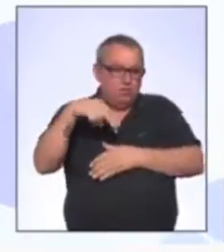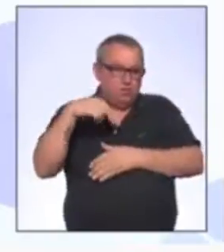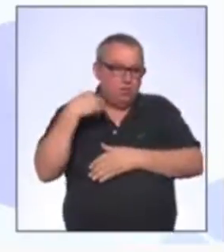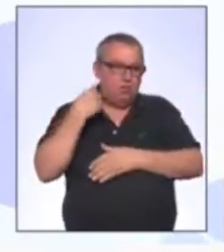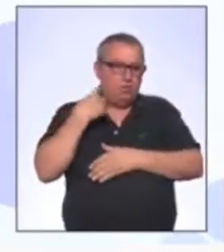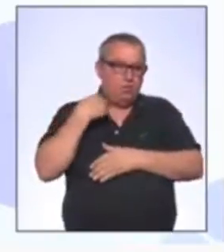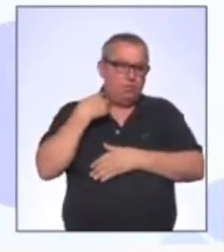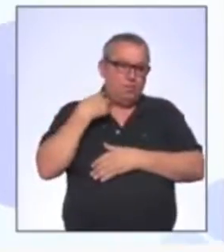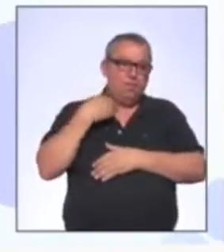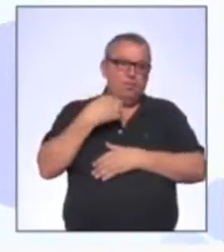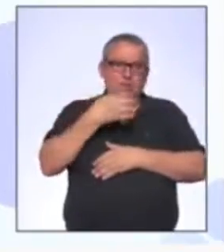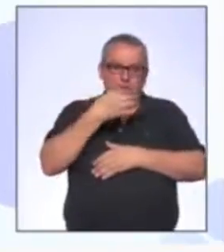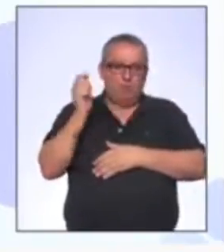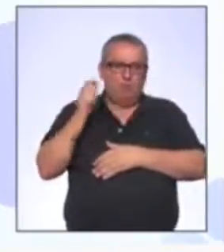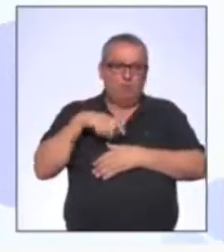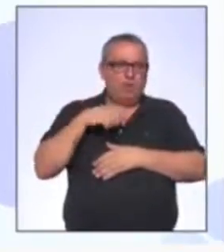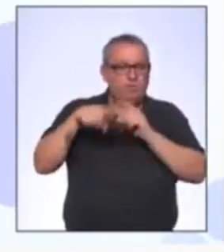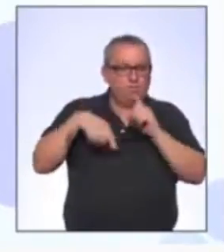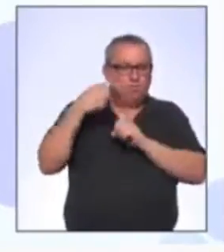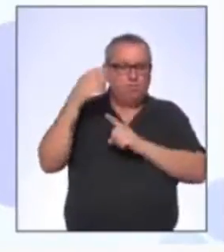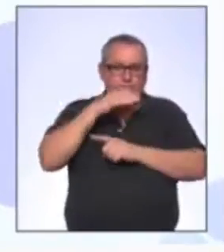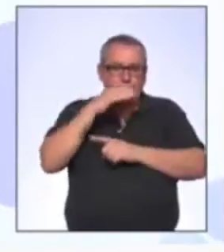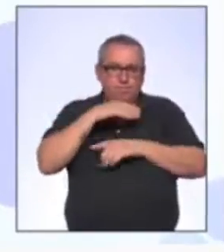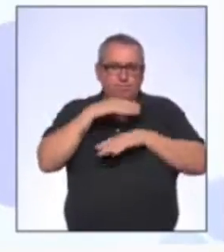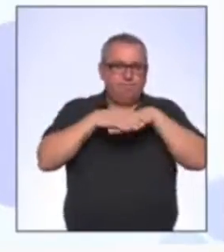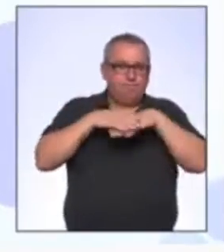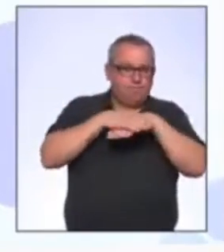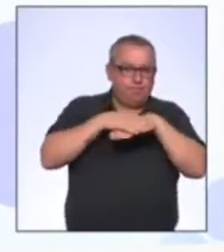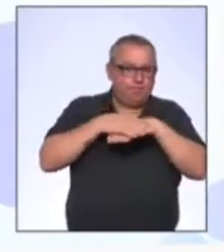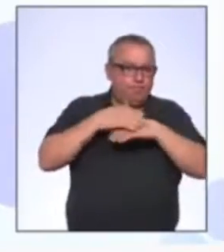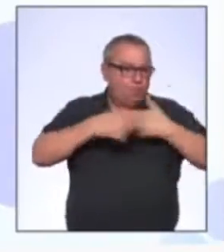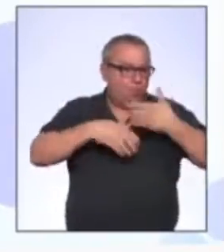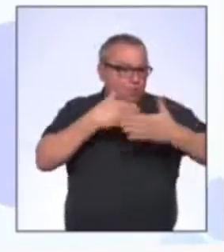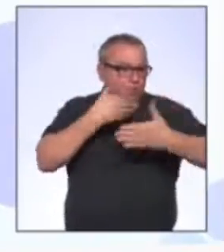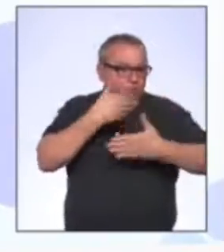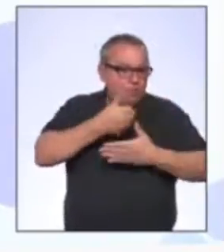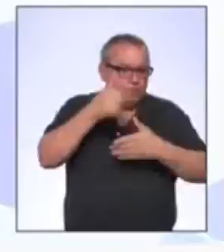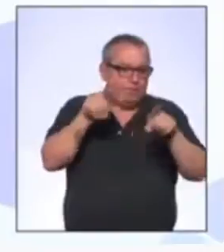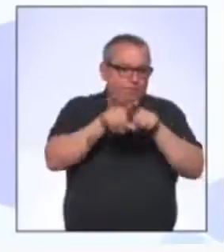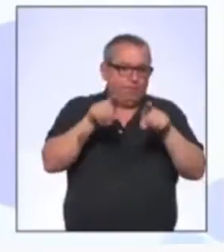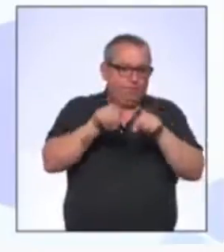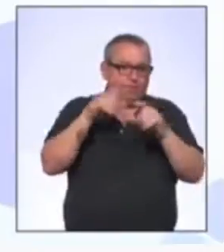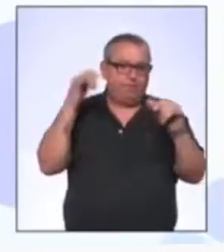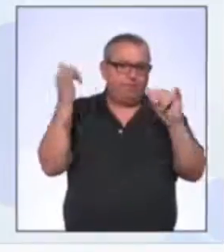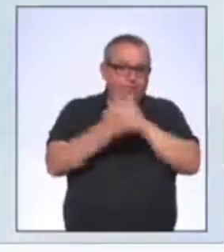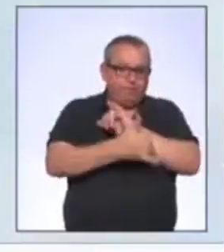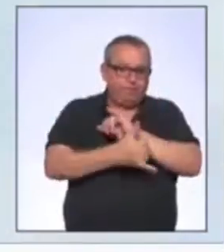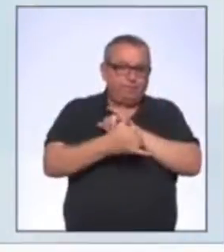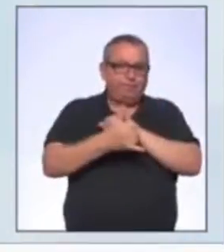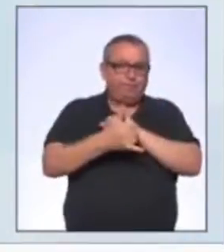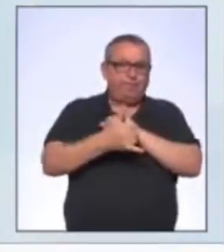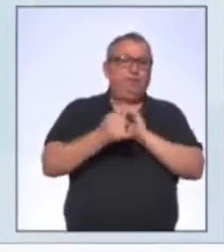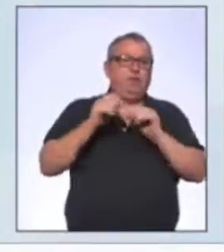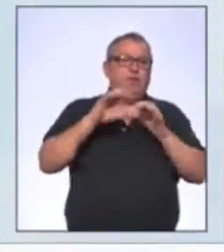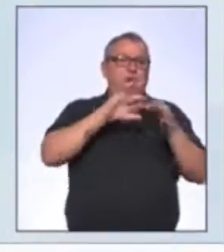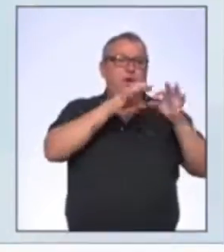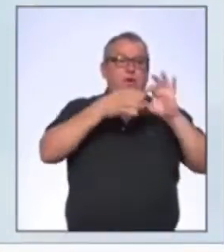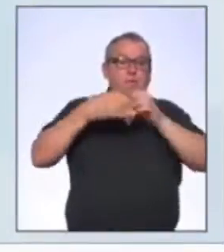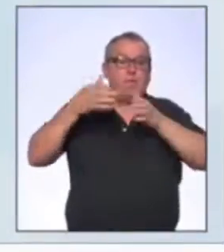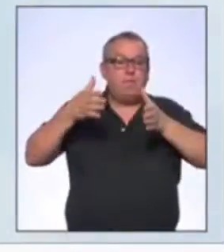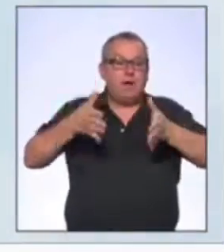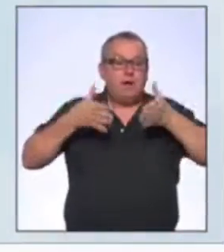dois mas eu acho que dá para gente acelerar para nossa conversa fluir melhor esporte atletismo paralímpico você